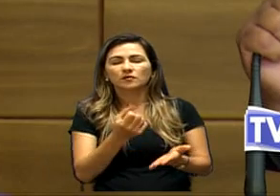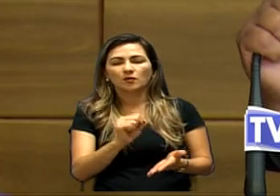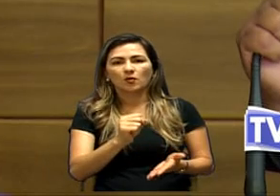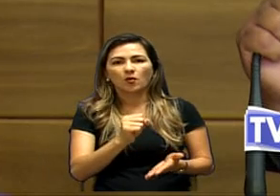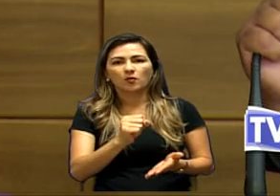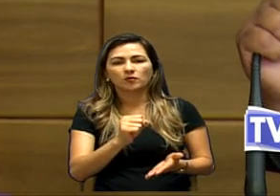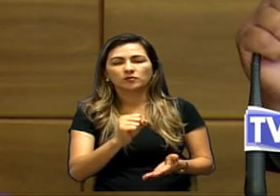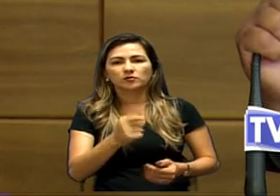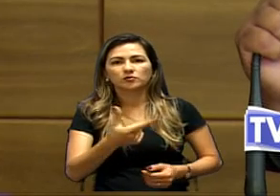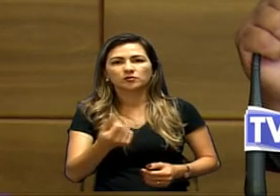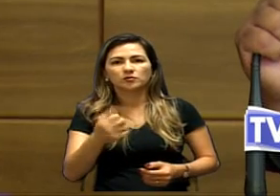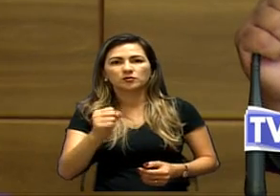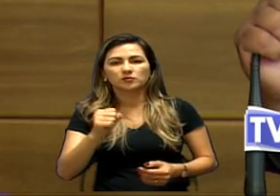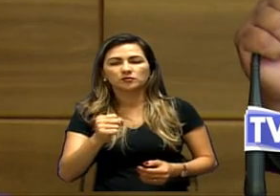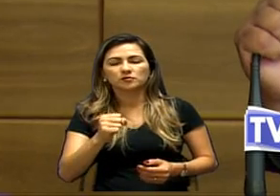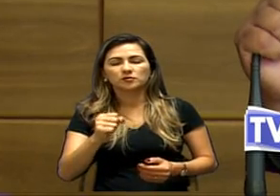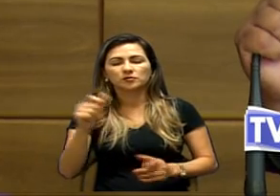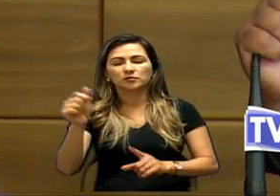de